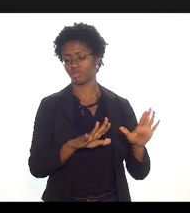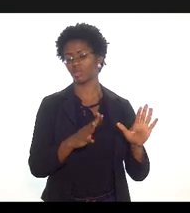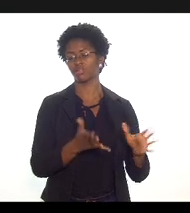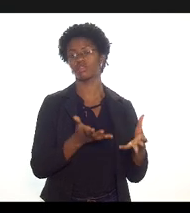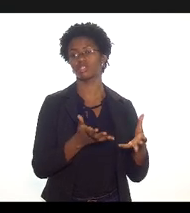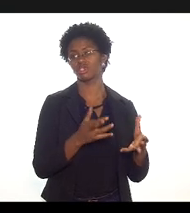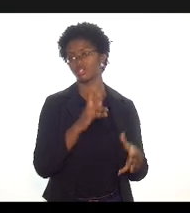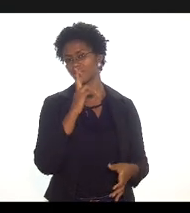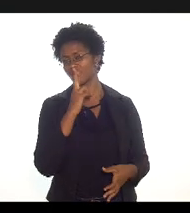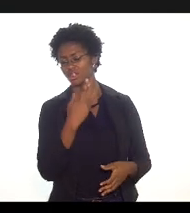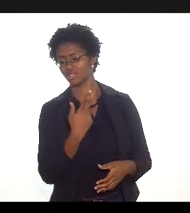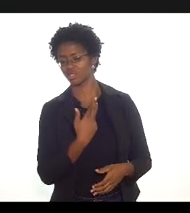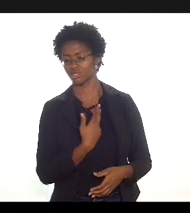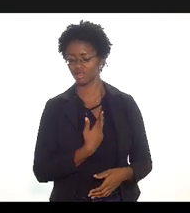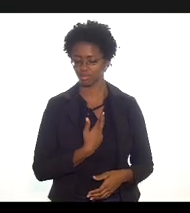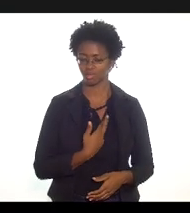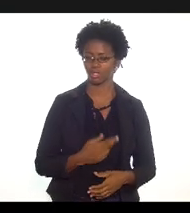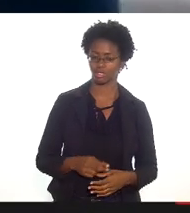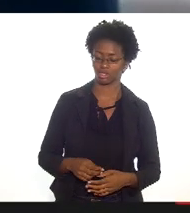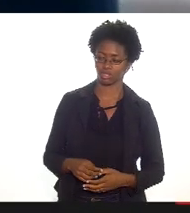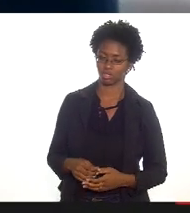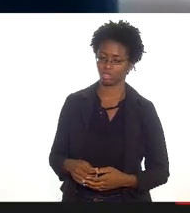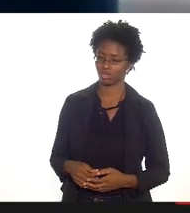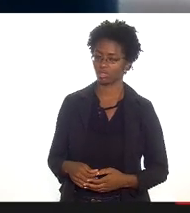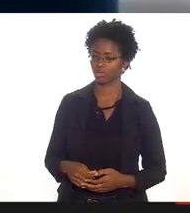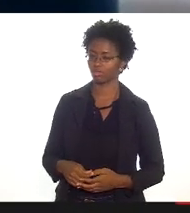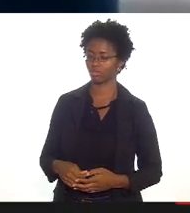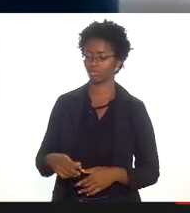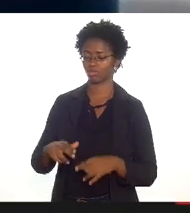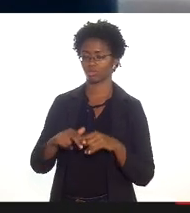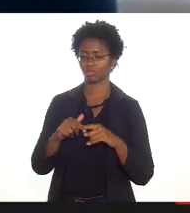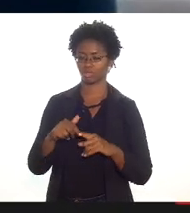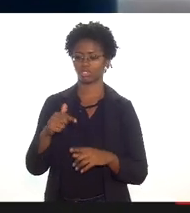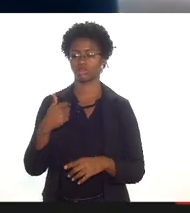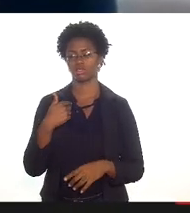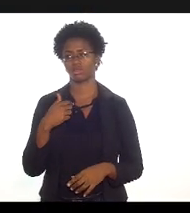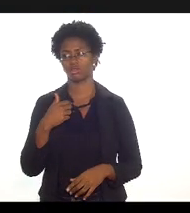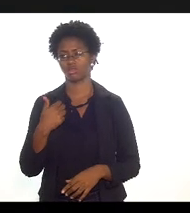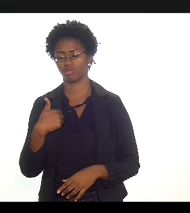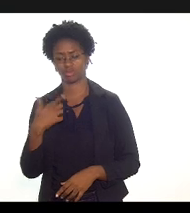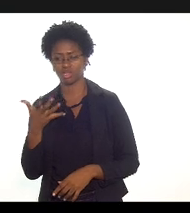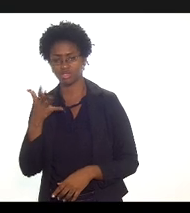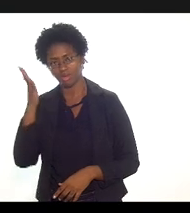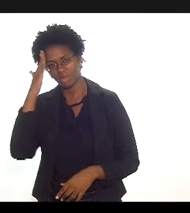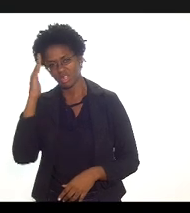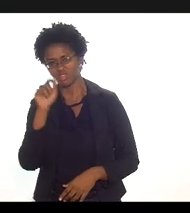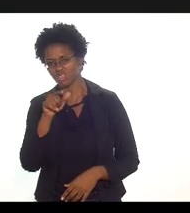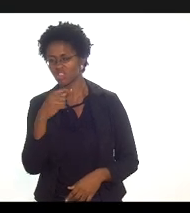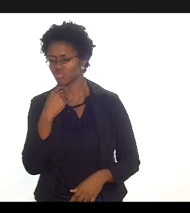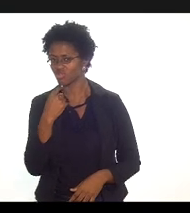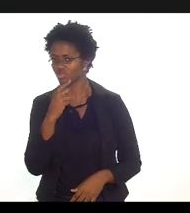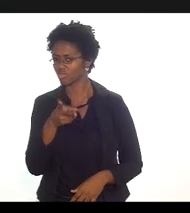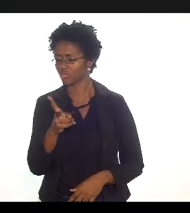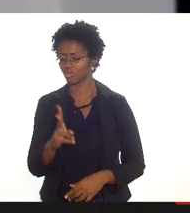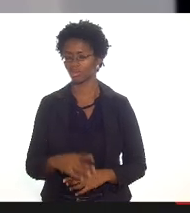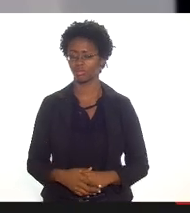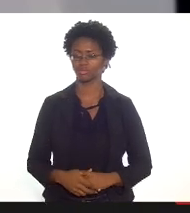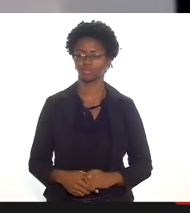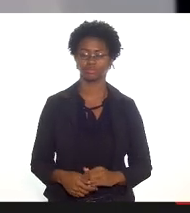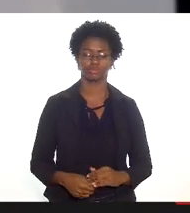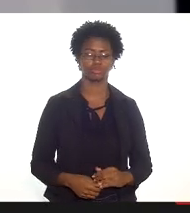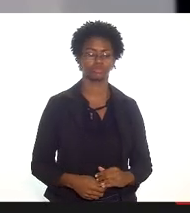respondesse. Eu atendi o que a senhora questionou, se há alguma dúvida. Eu perguntei sobre